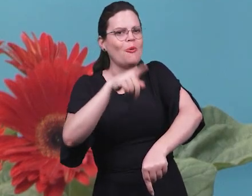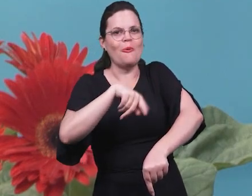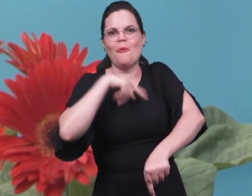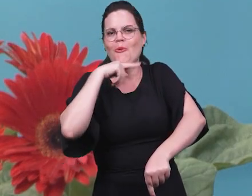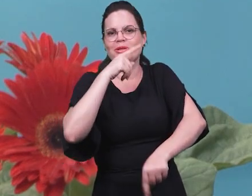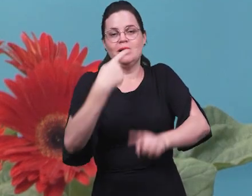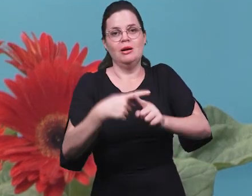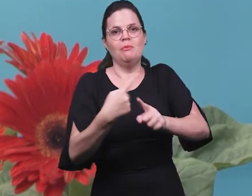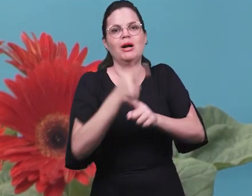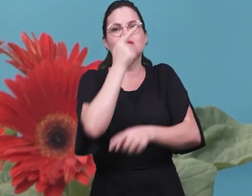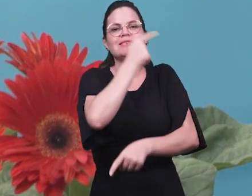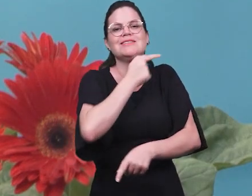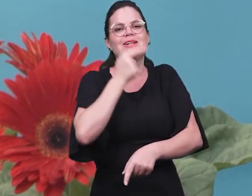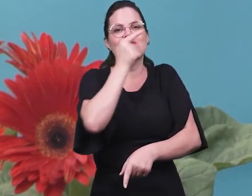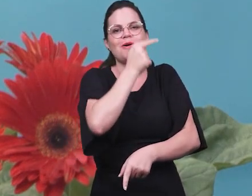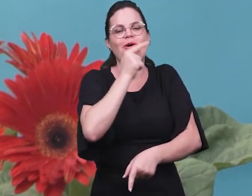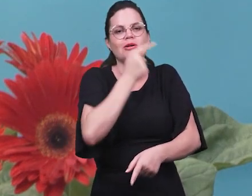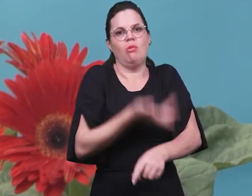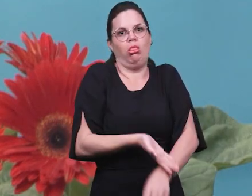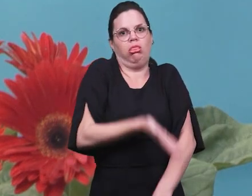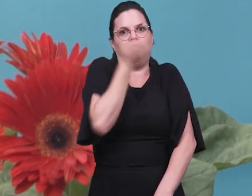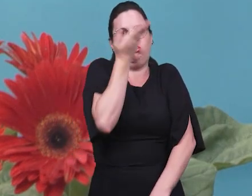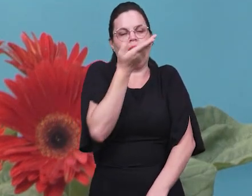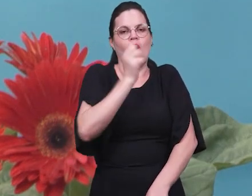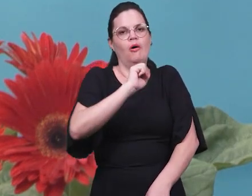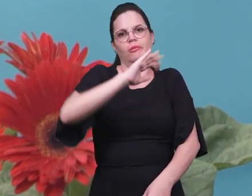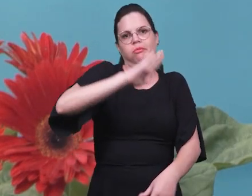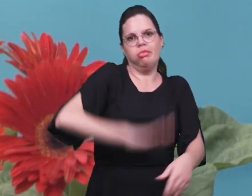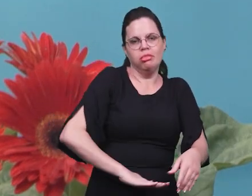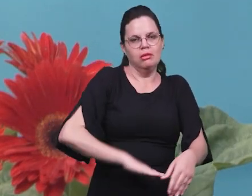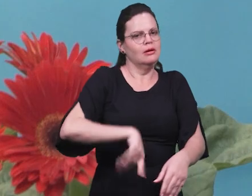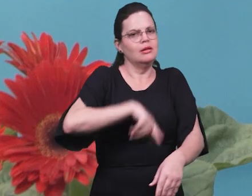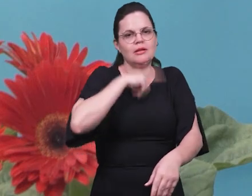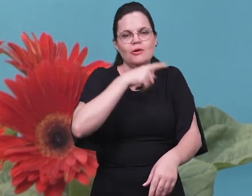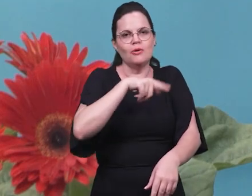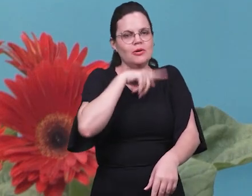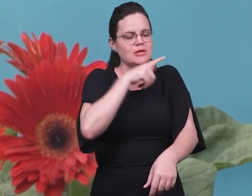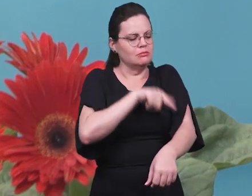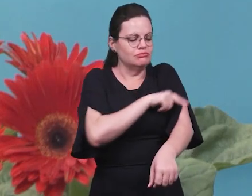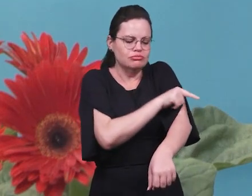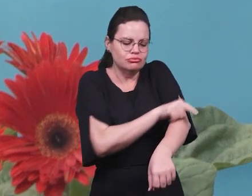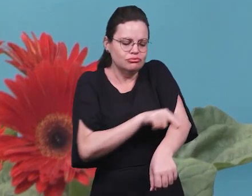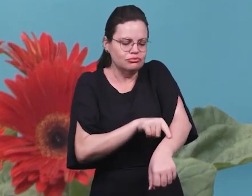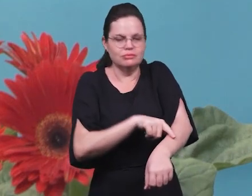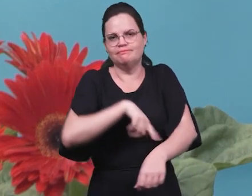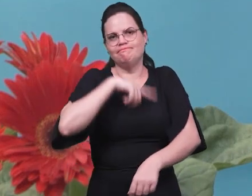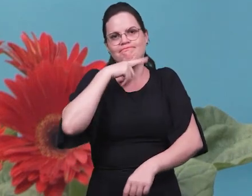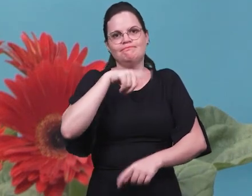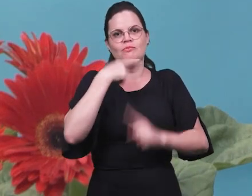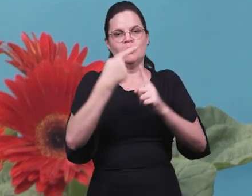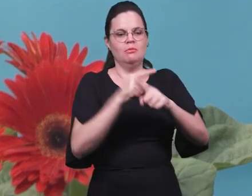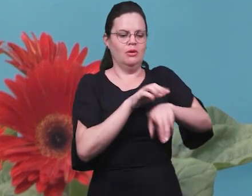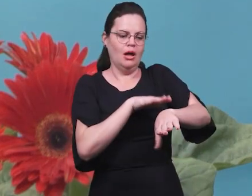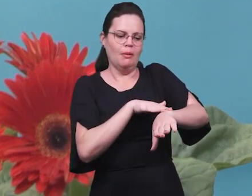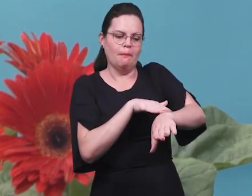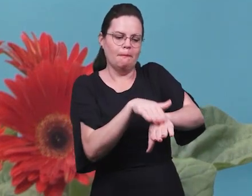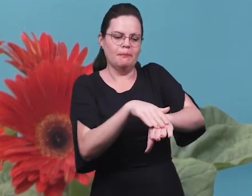da maneira que ele deve chegar, nem com os nutrientes que ele deveria chegar a essas lesões, que geralmente são lesões de